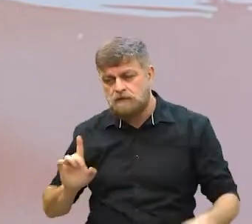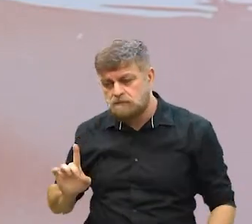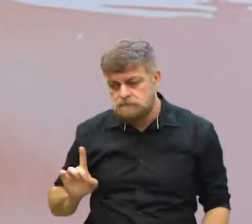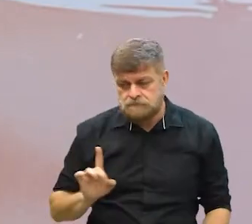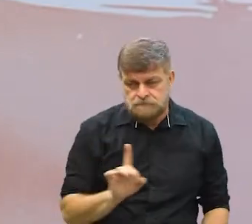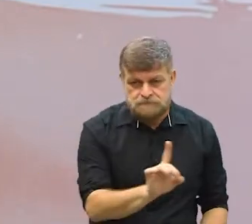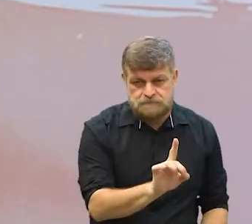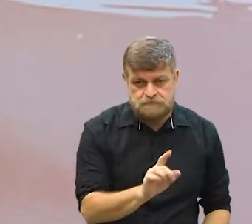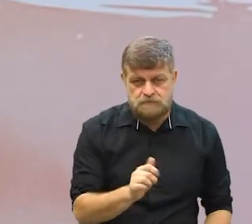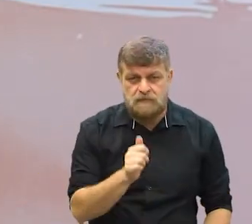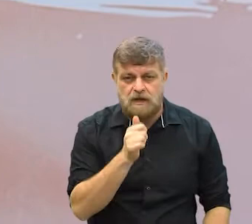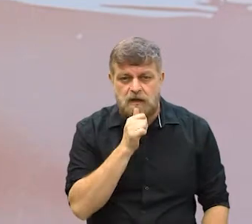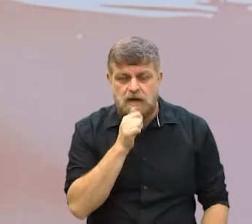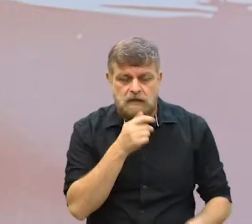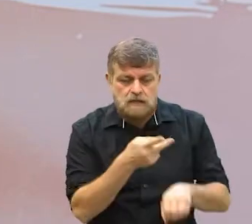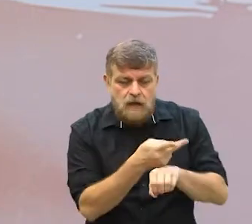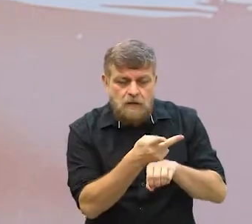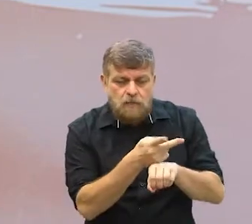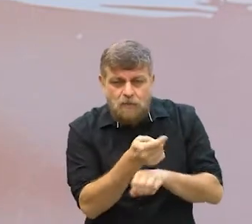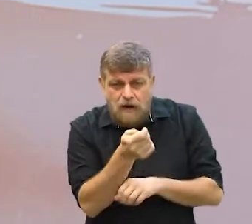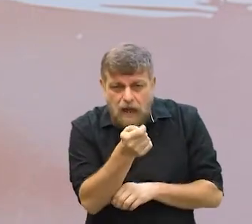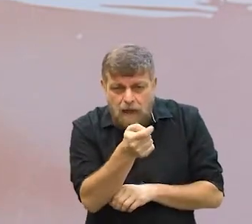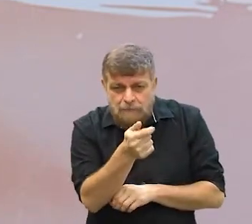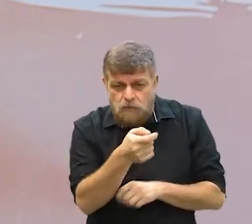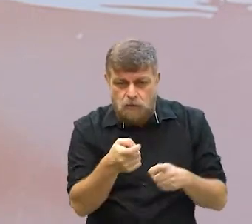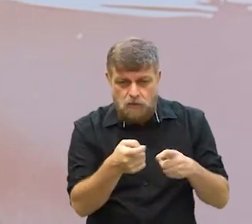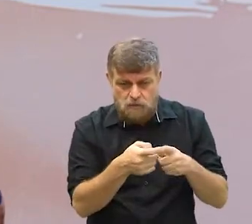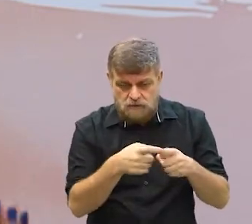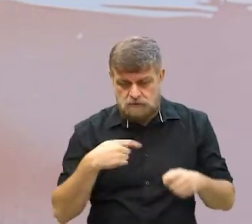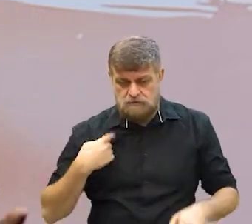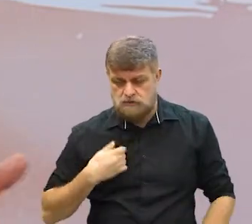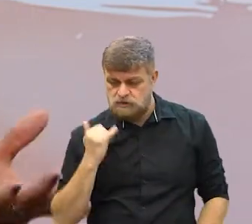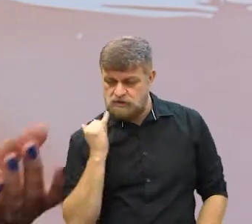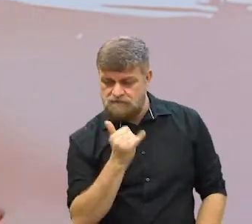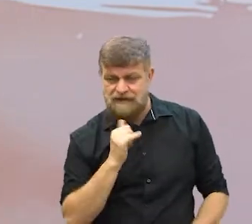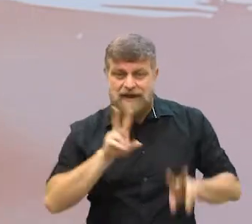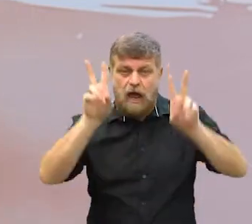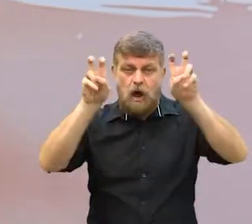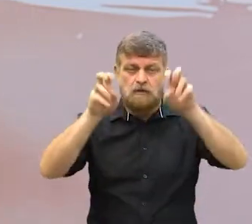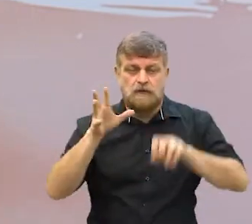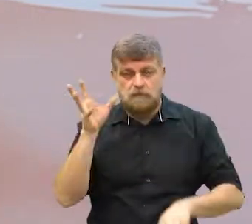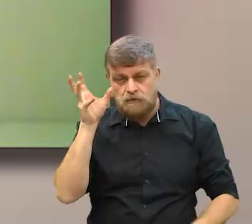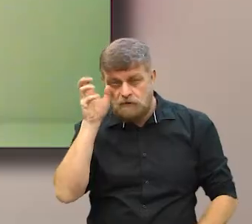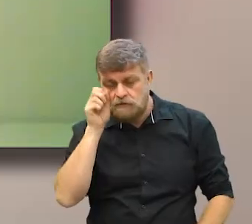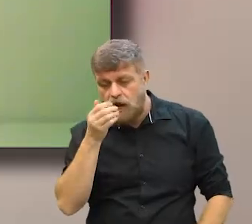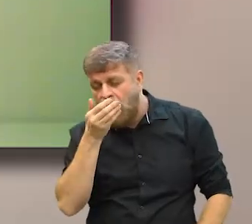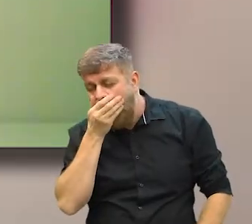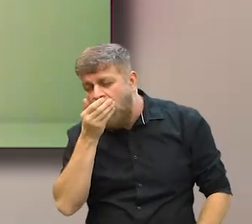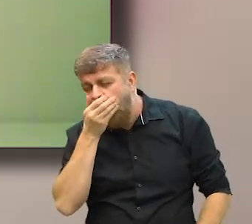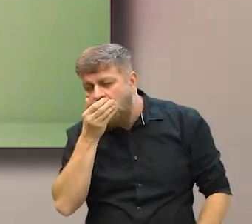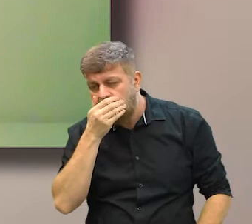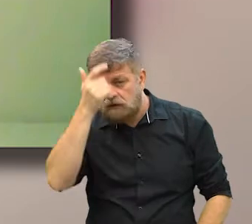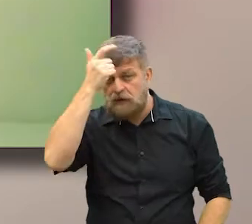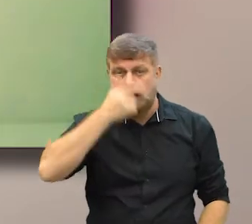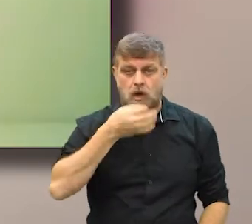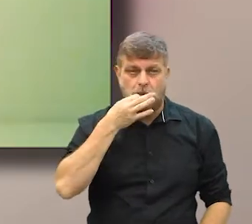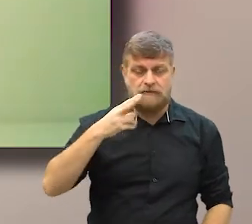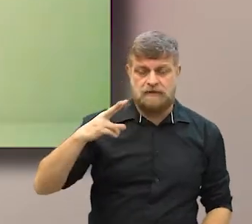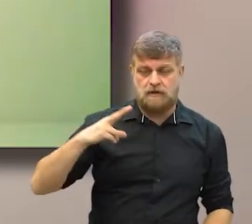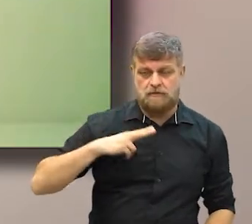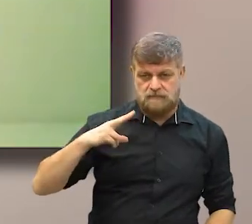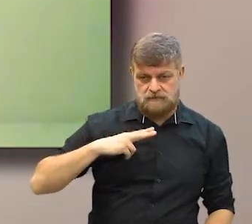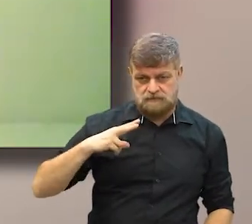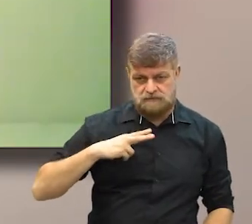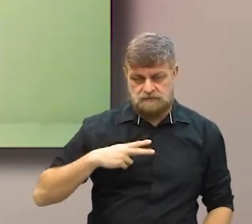um especialista. Ainda se procura muito pouco o médico quando a gente fala de sono. E aí vem uma opinião